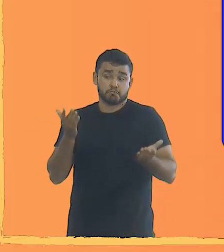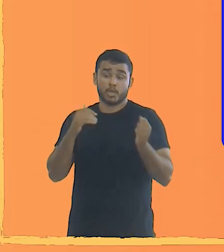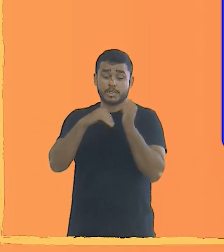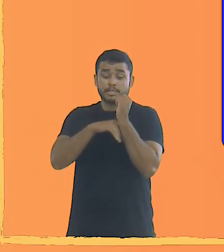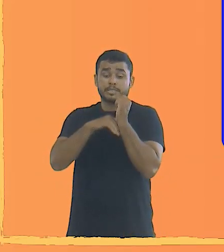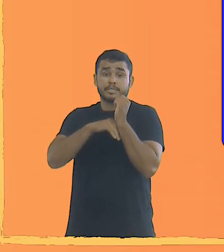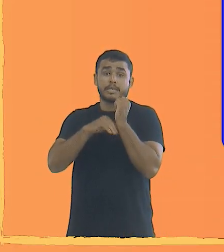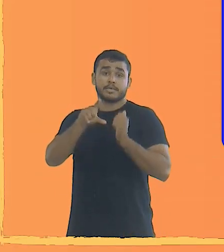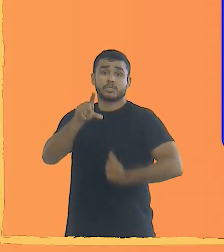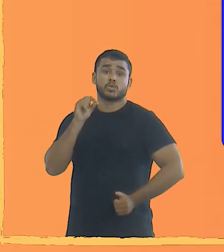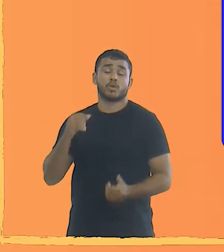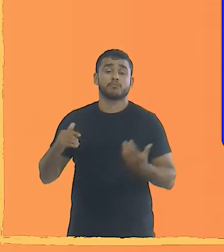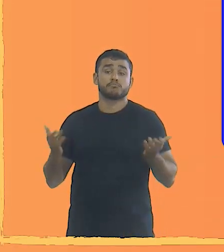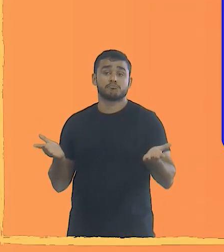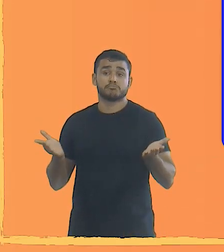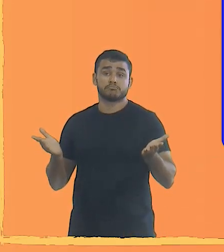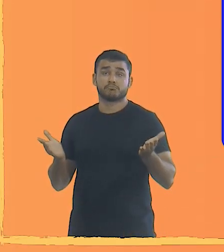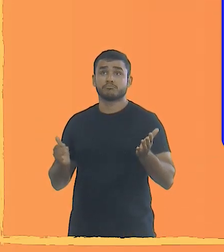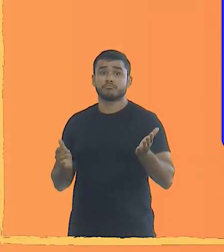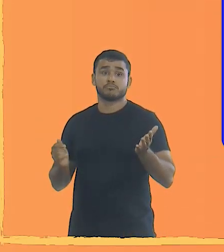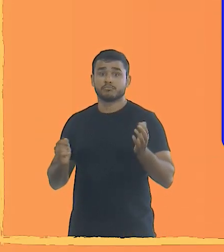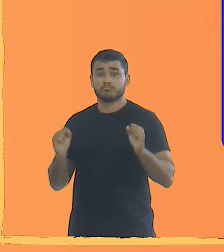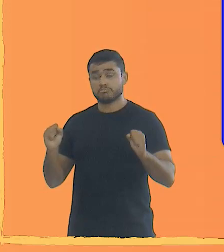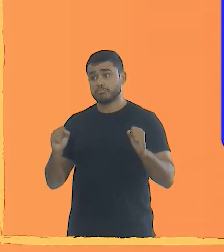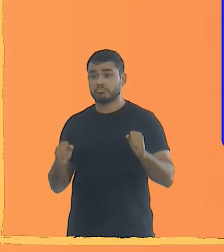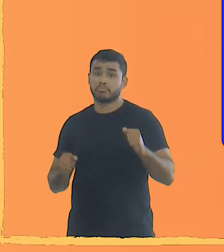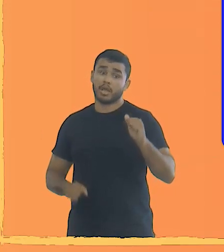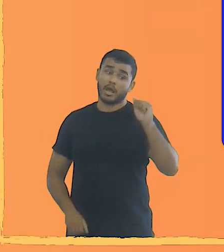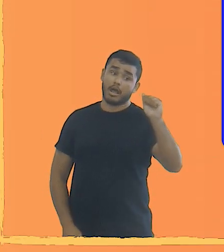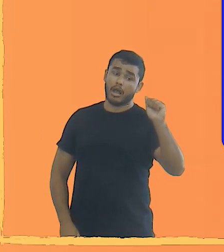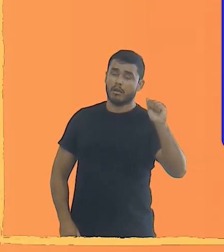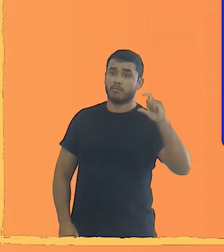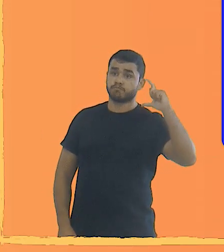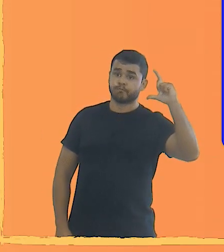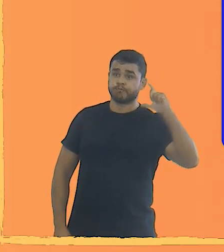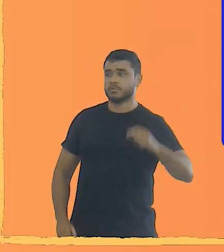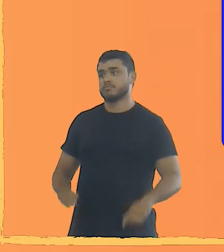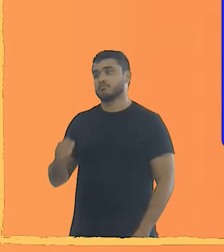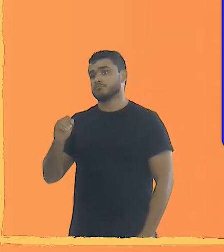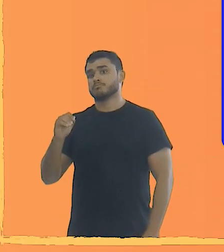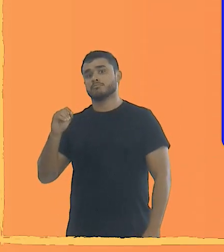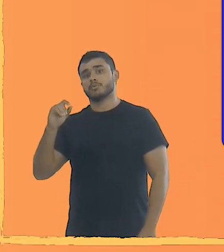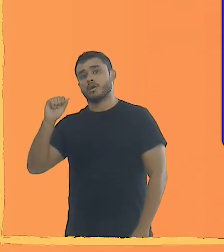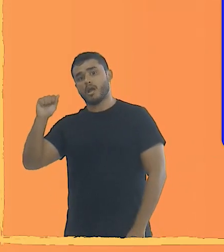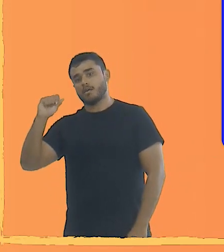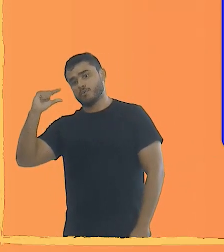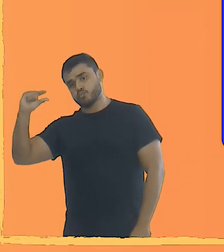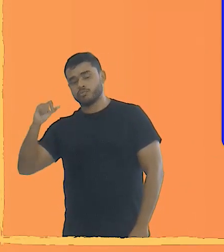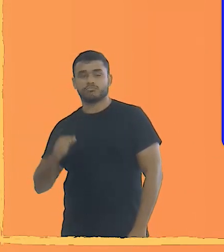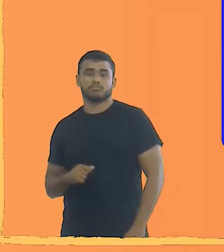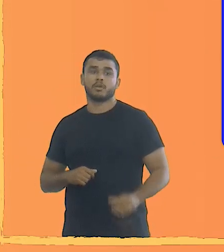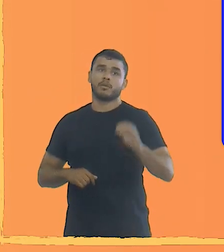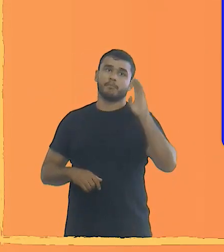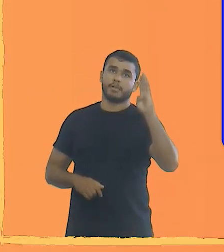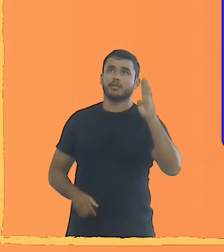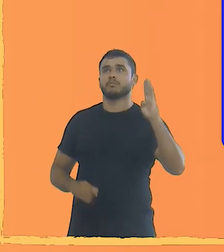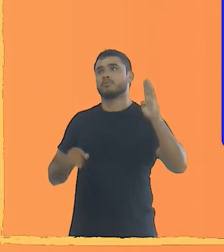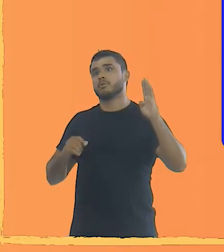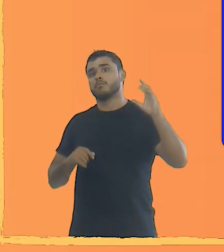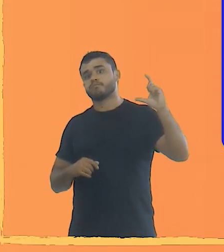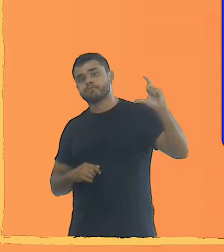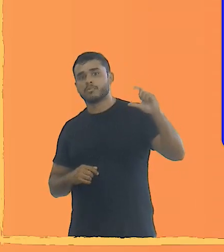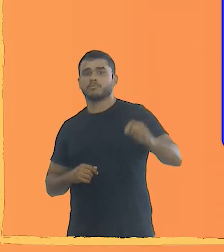cada uma das letras, eu posso usar o maiúsculo e o minúsculo. Então, cuidado com isso, tá? Além disso, era proibido o uso